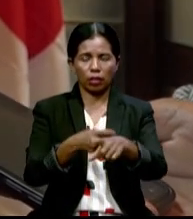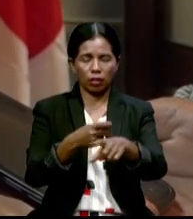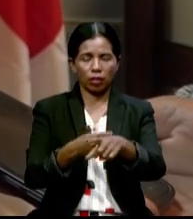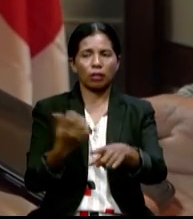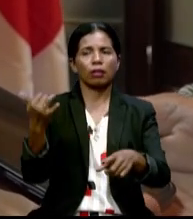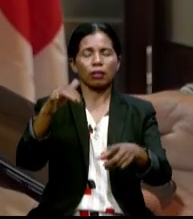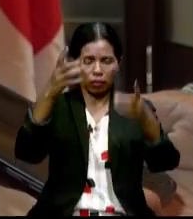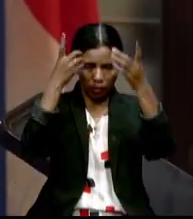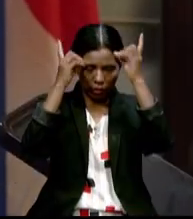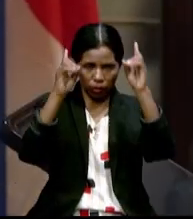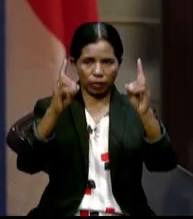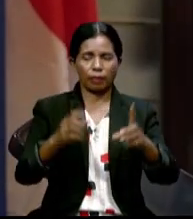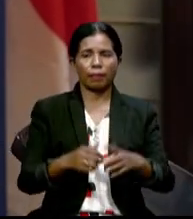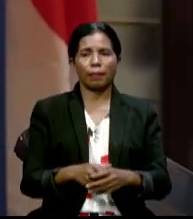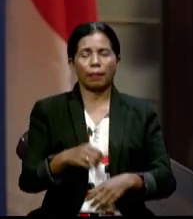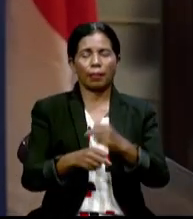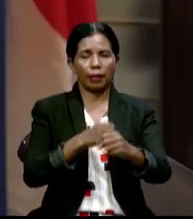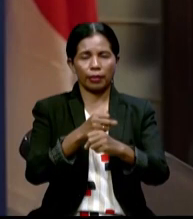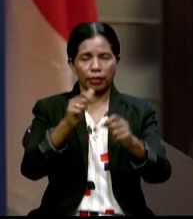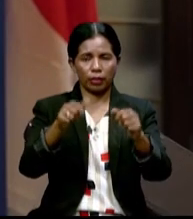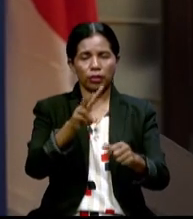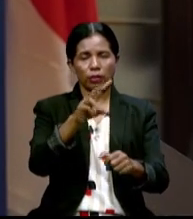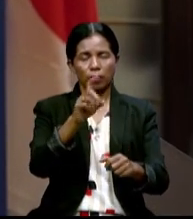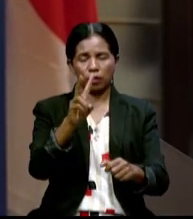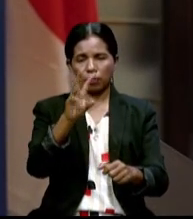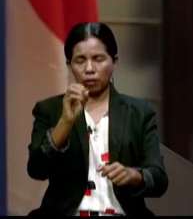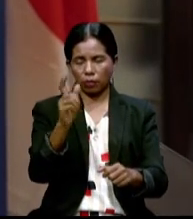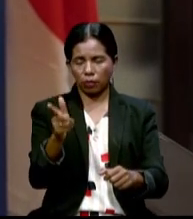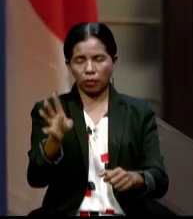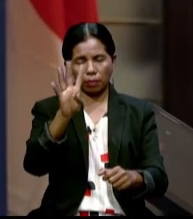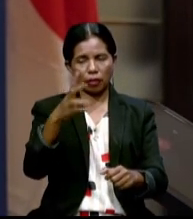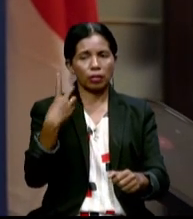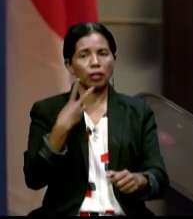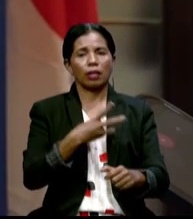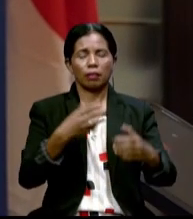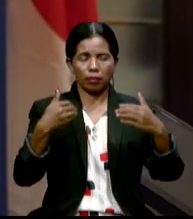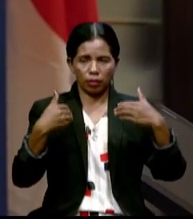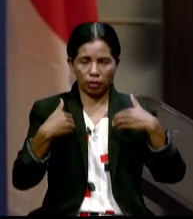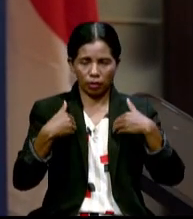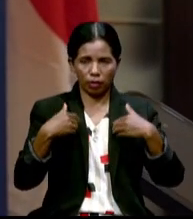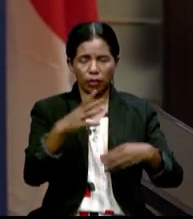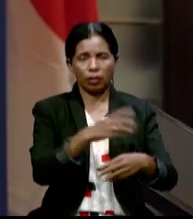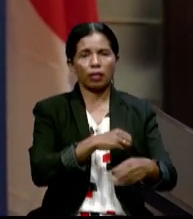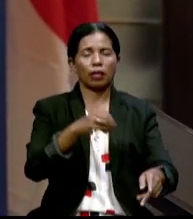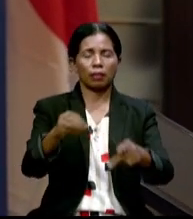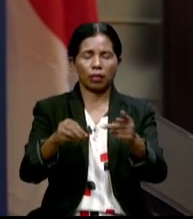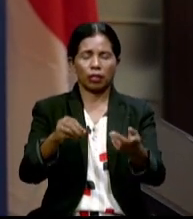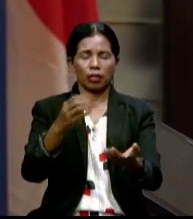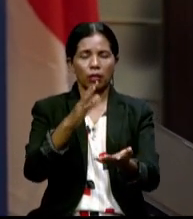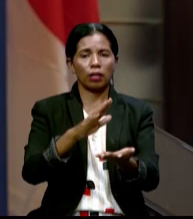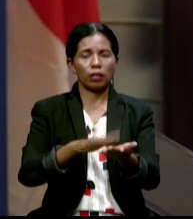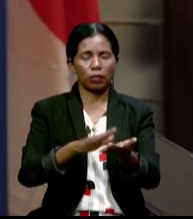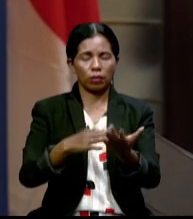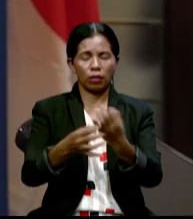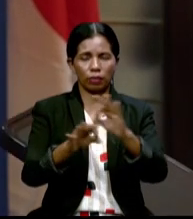ka decidido ona batinang idane 2024 ami iha recipiente ba bolsa de estudo hamutuk na